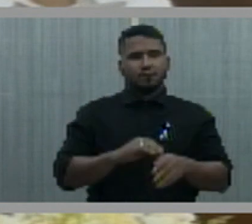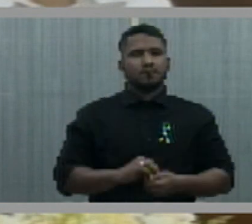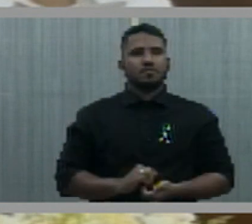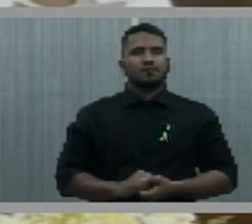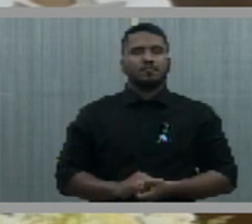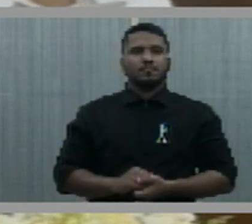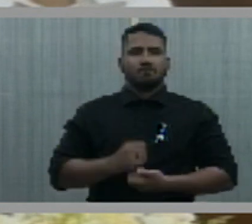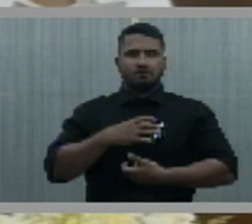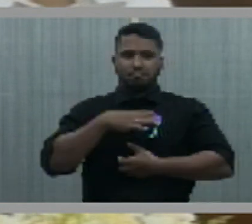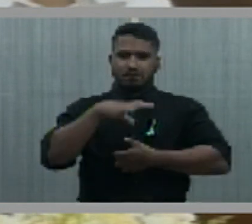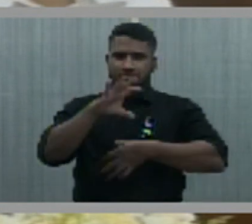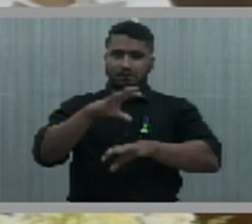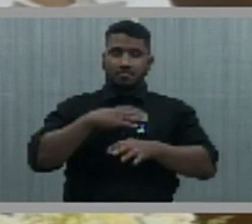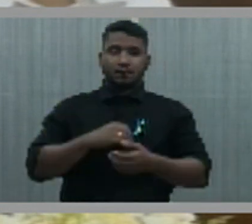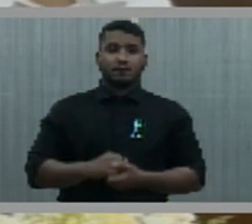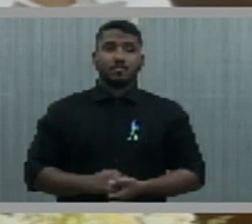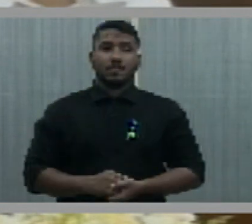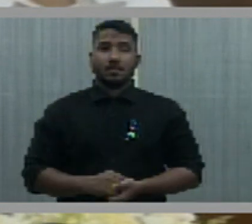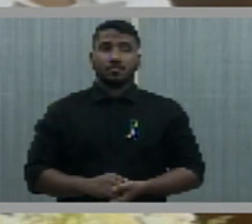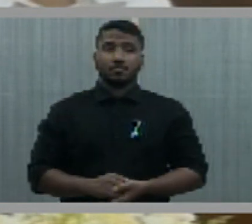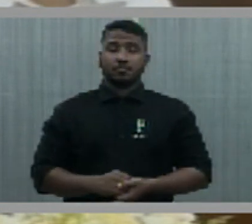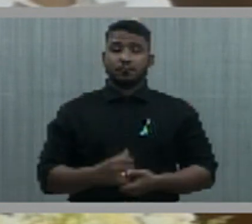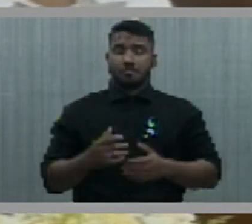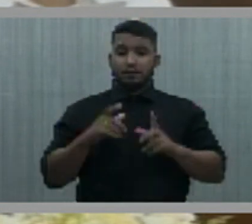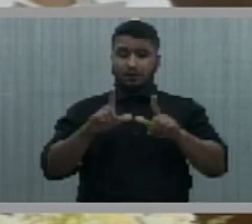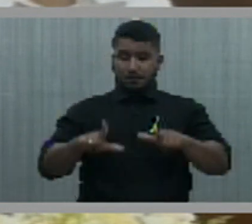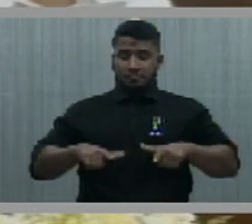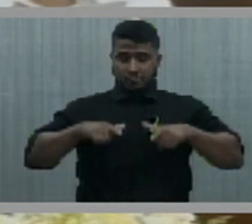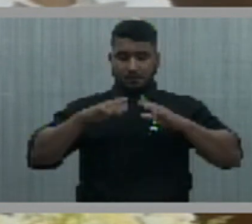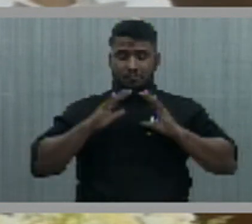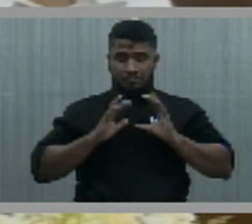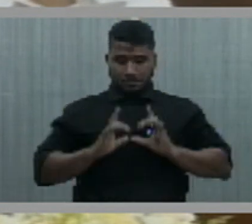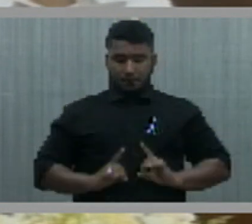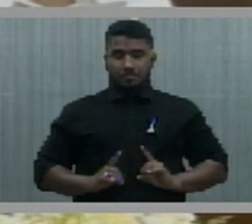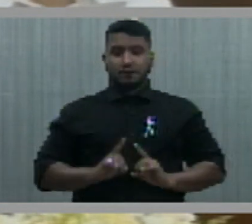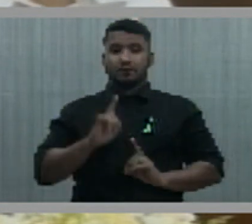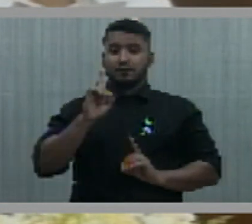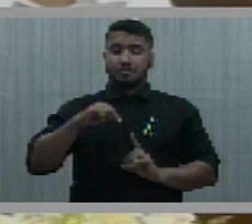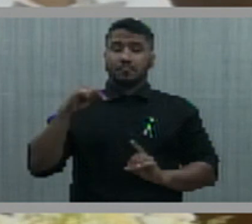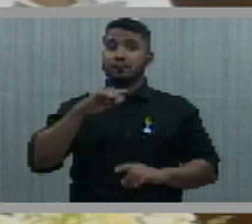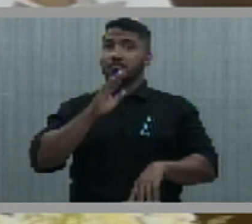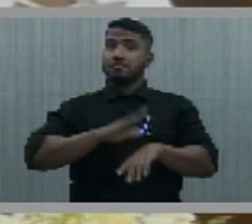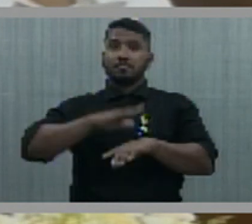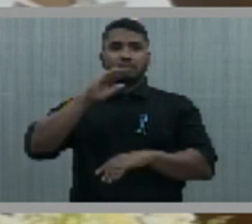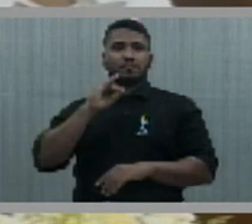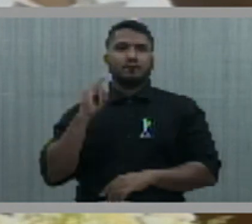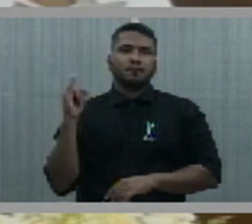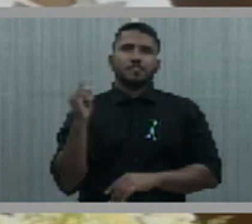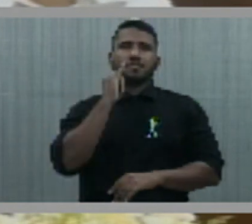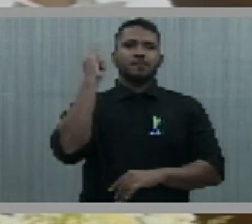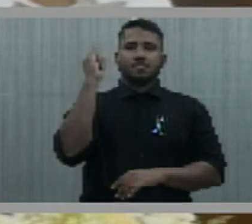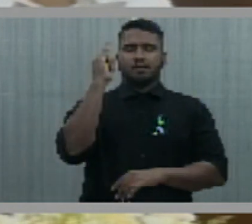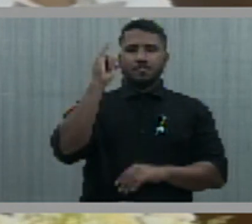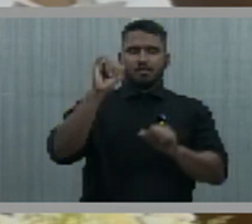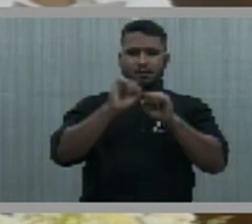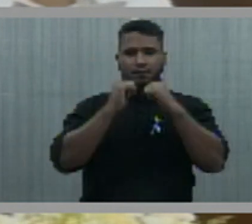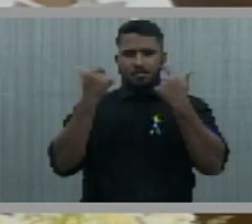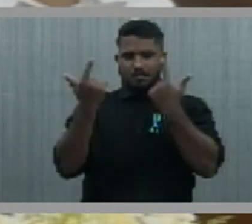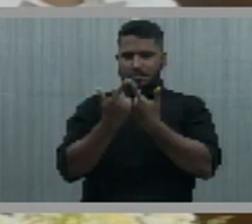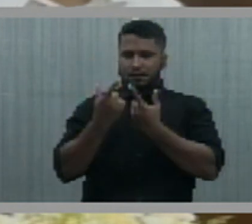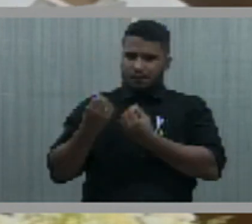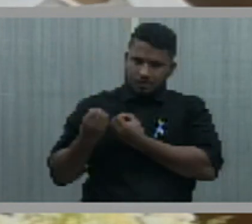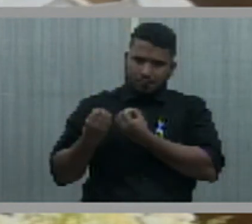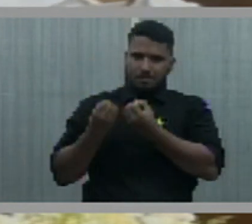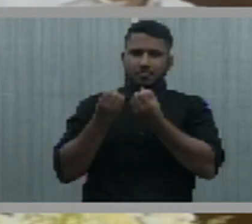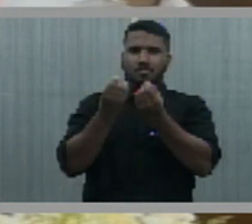fraterna. O título honorífico de cidadão piauiense é um dos mais importantes que o poder legislativo